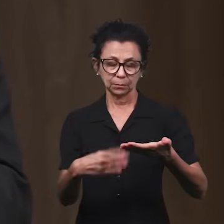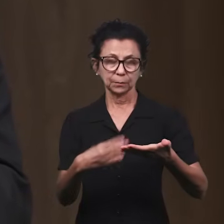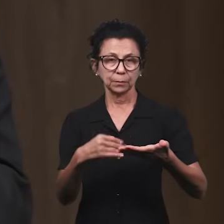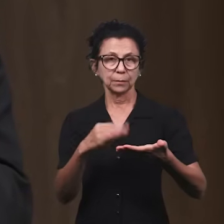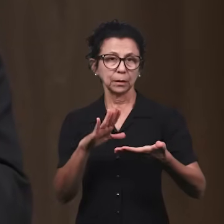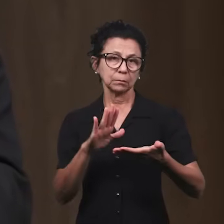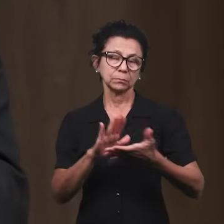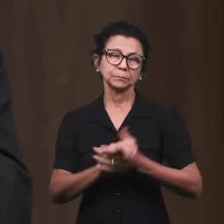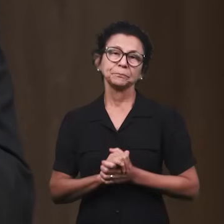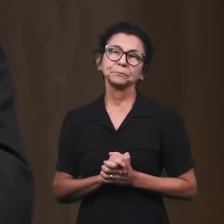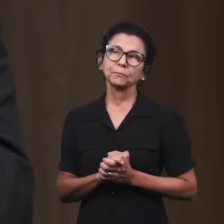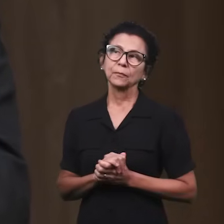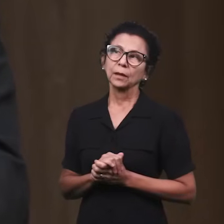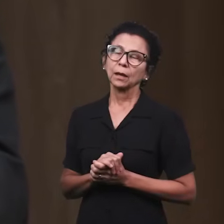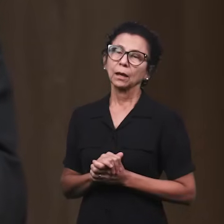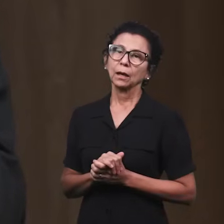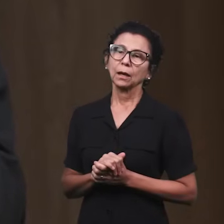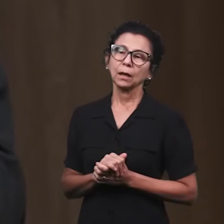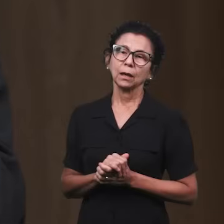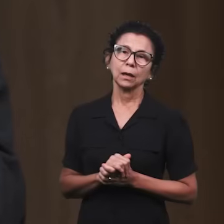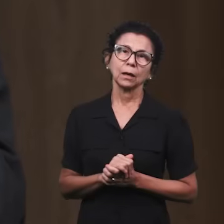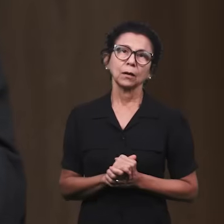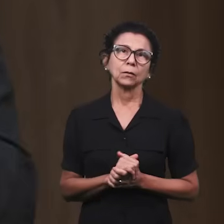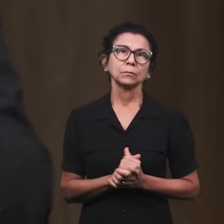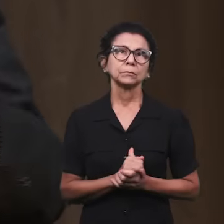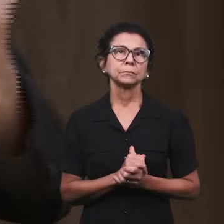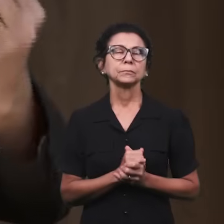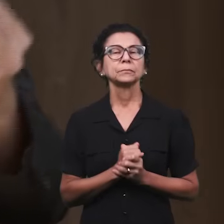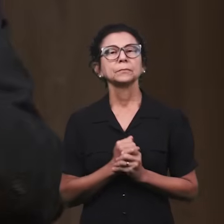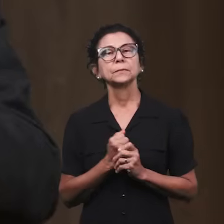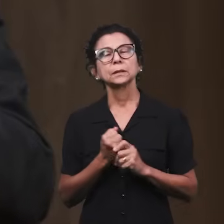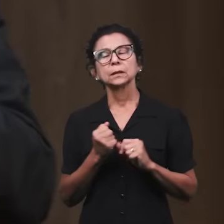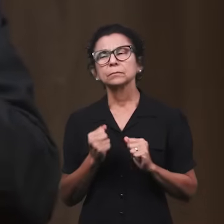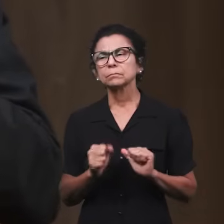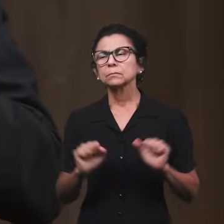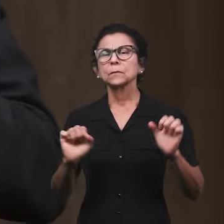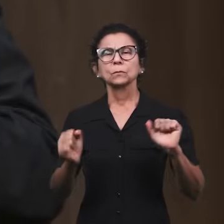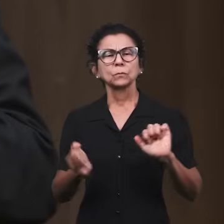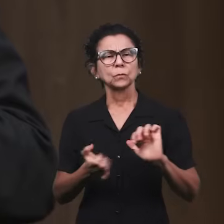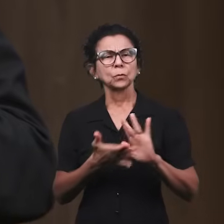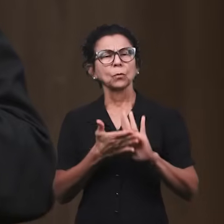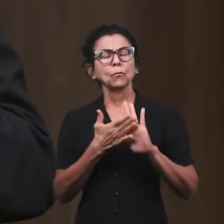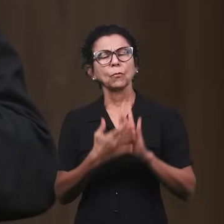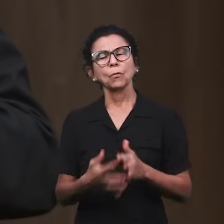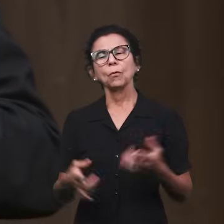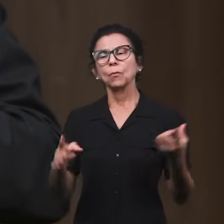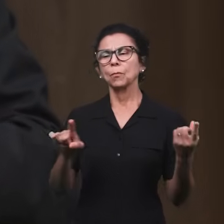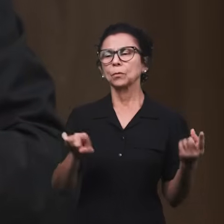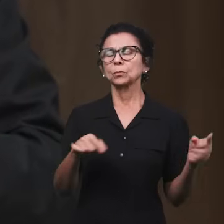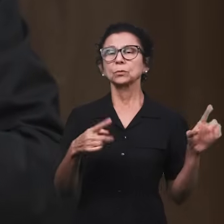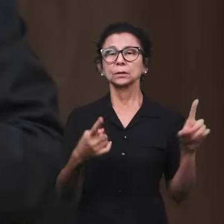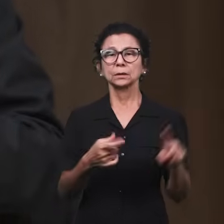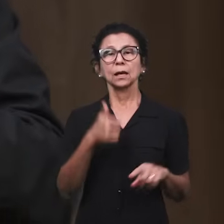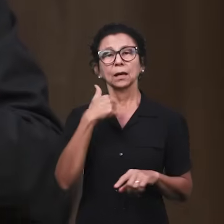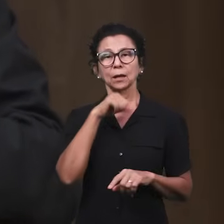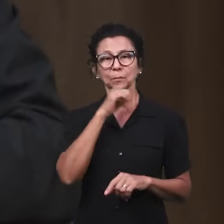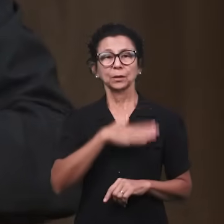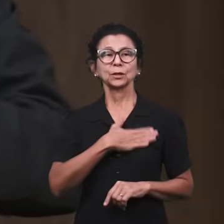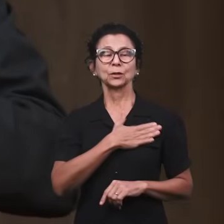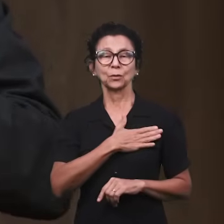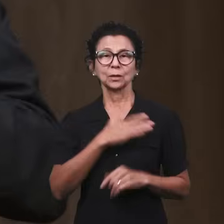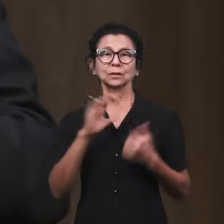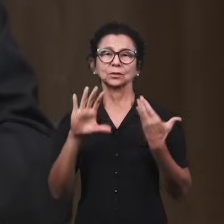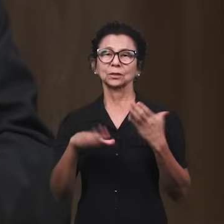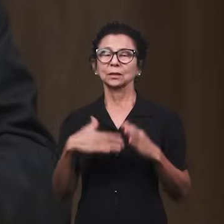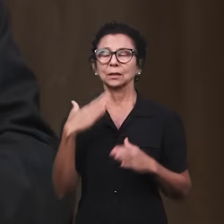ele. Louvor em casa. Louvor. A mãe que gosta de cantar, obviamente, ela cantar